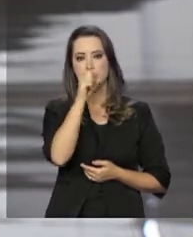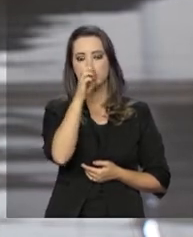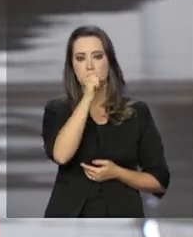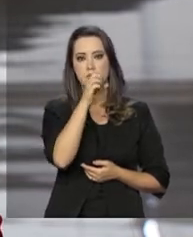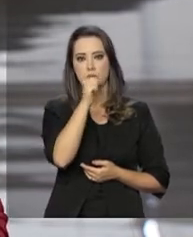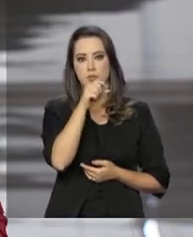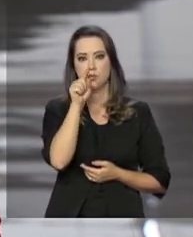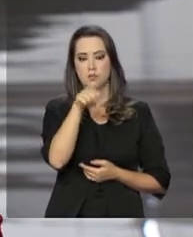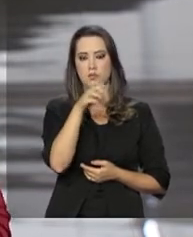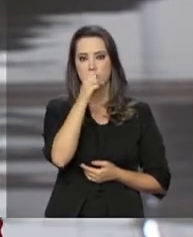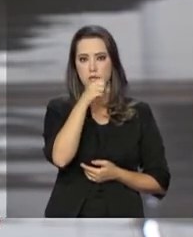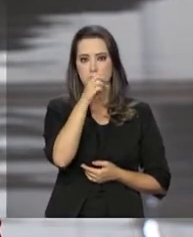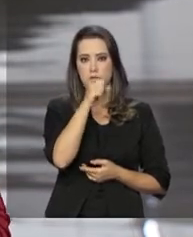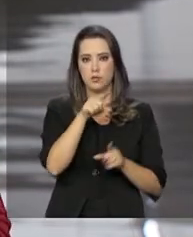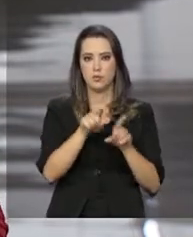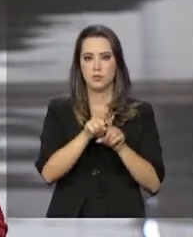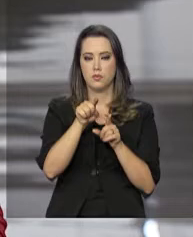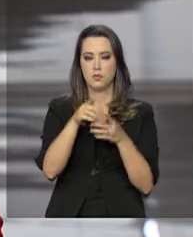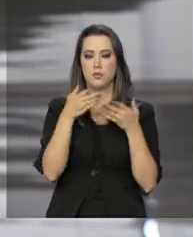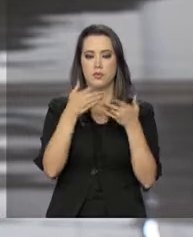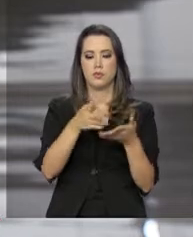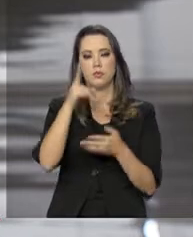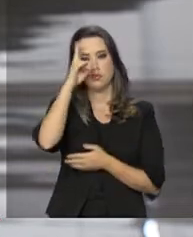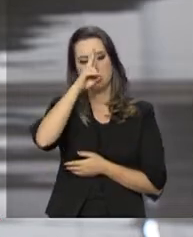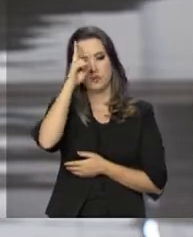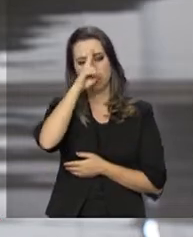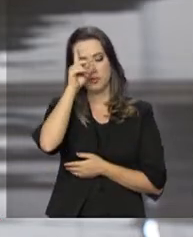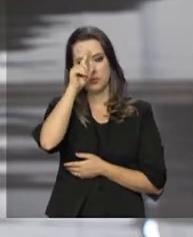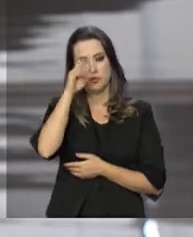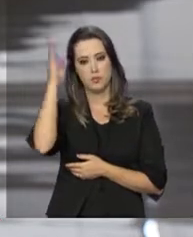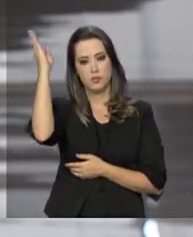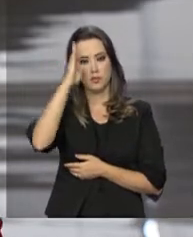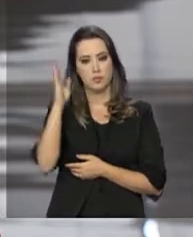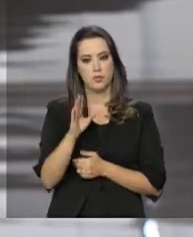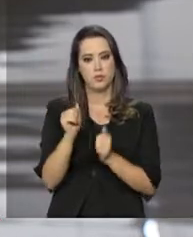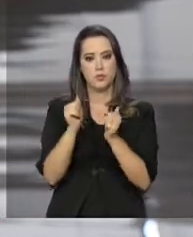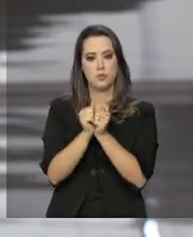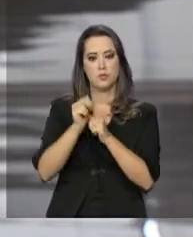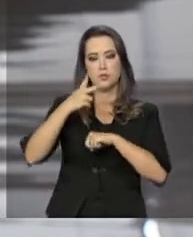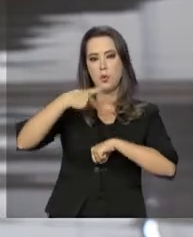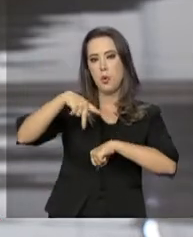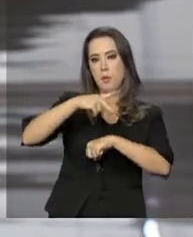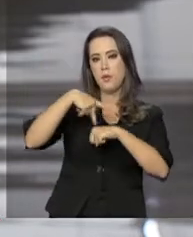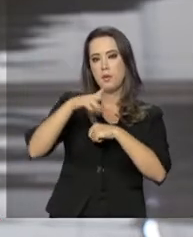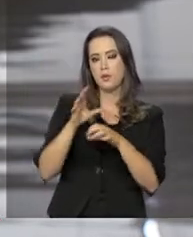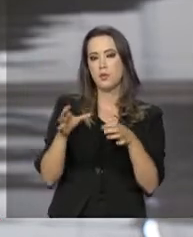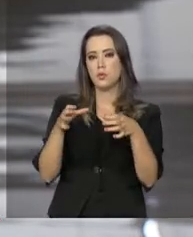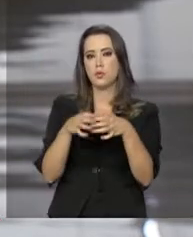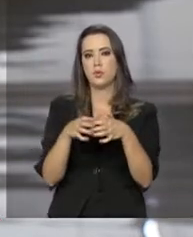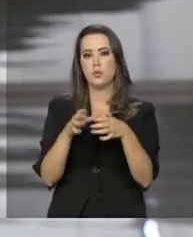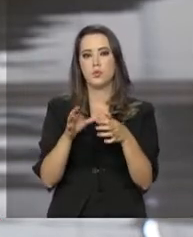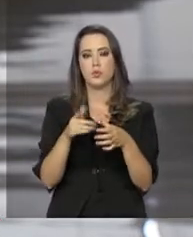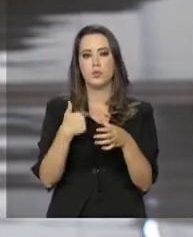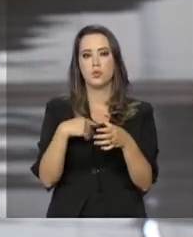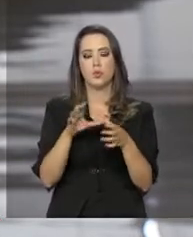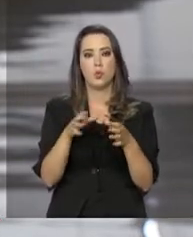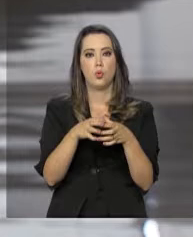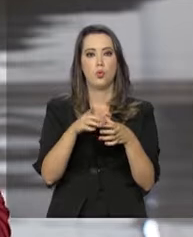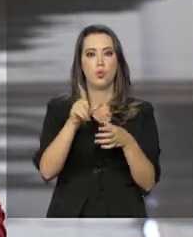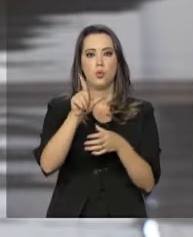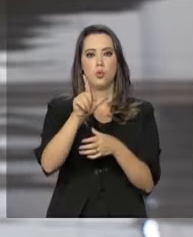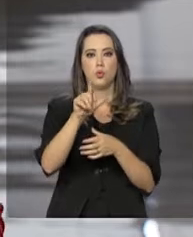perdão no último sábado a só pra gente lembrar aqui né o brasil junto com países que fazem parte do grupo de lima